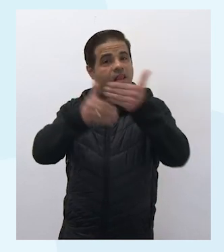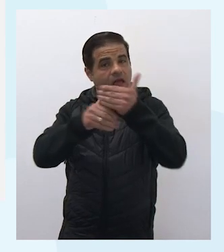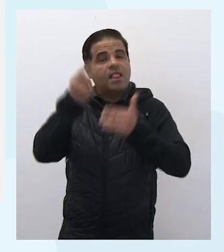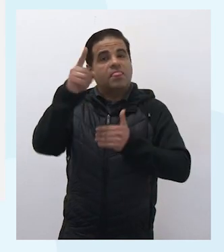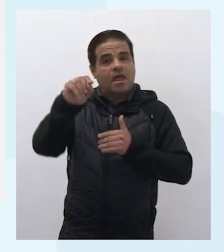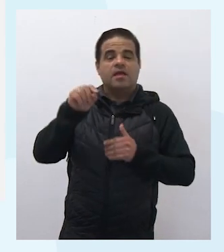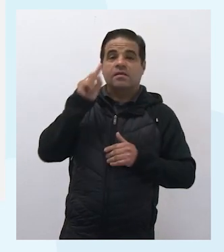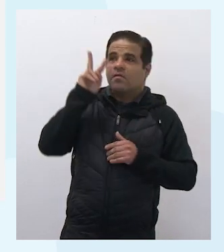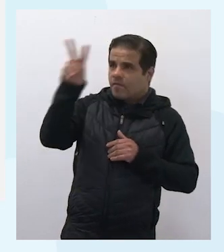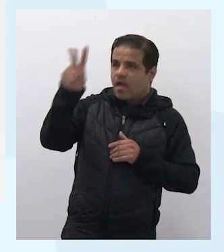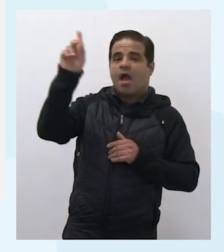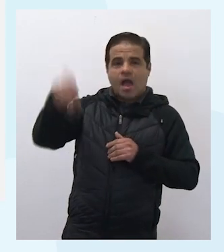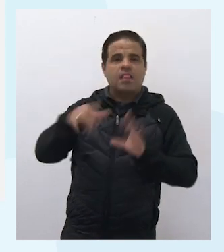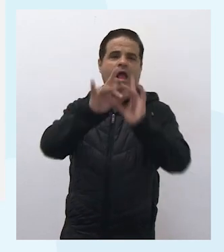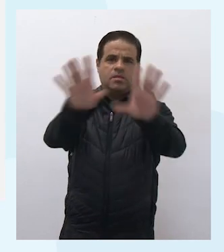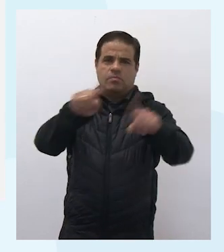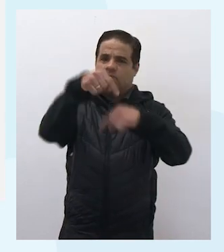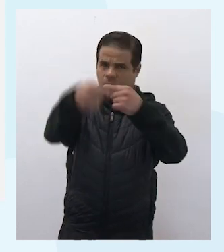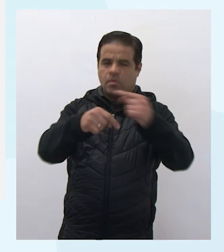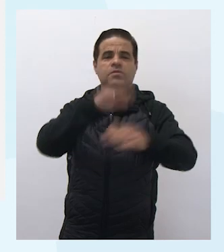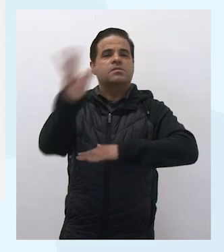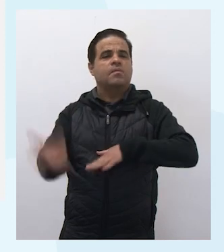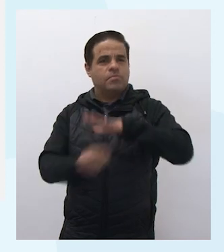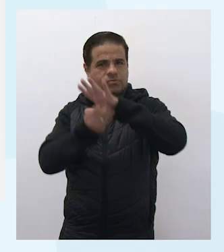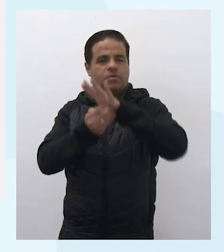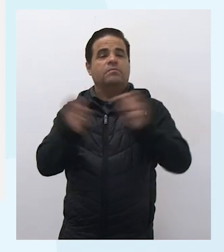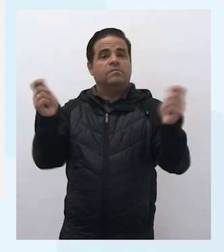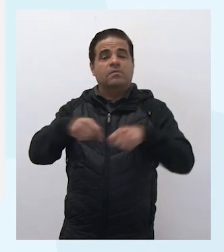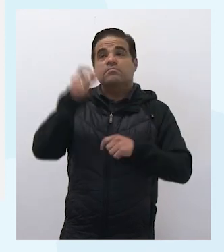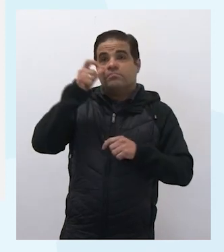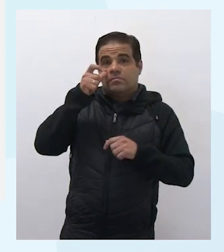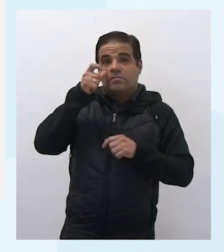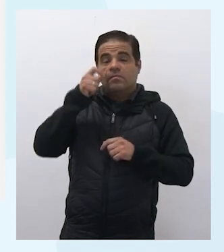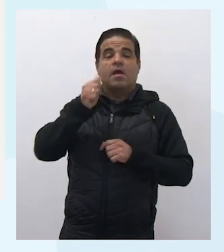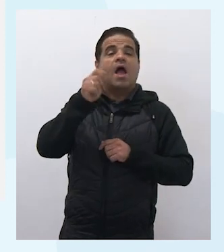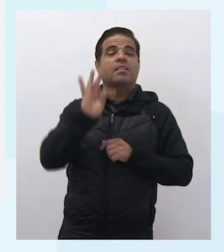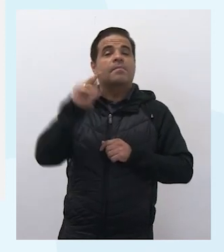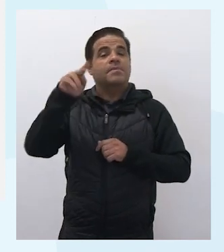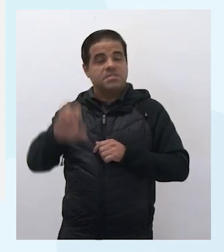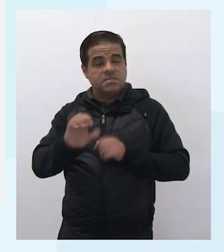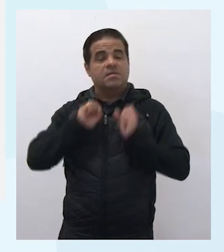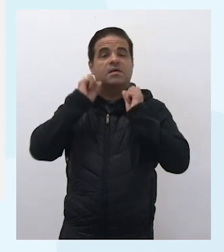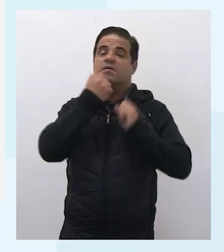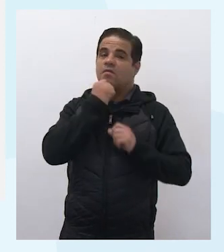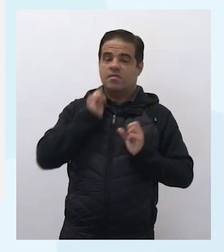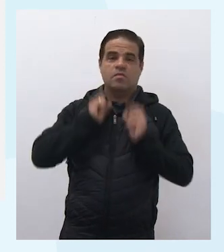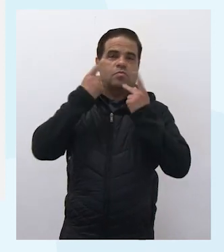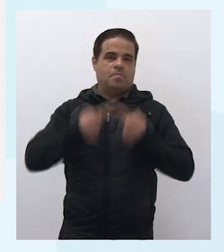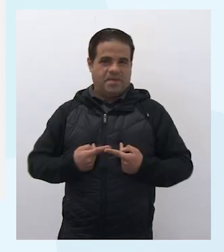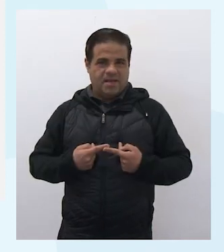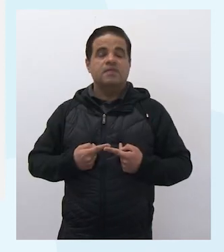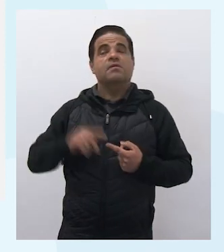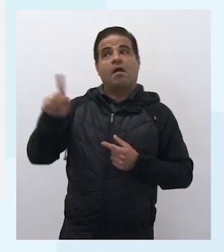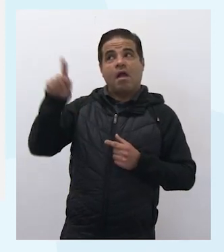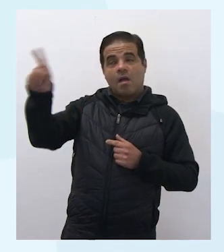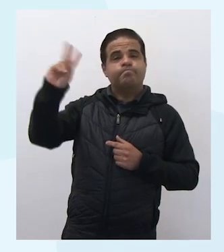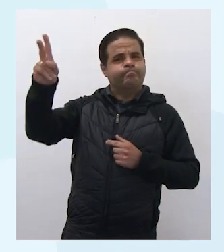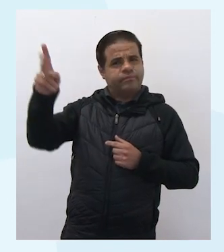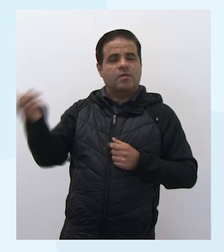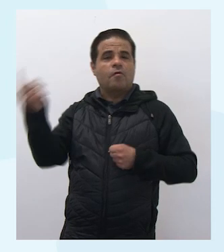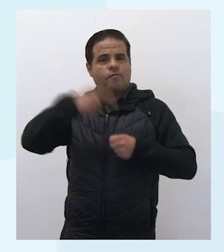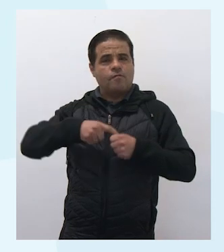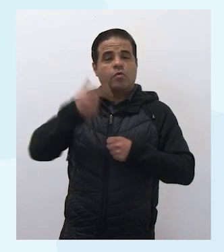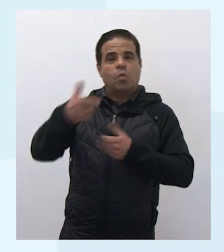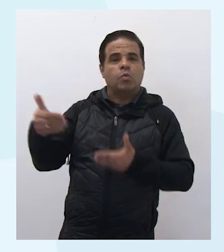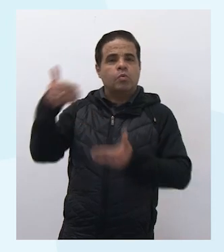está aparecendo, que também vai estar disponível no repositório, para visitar um ATPC de Ciências Humanas. É aquele mesmo, volta um,